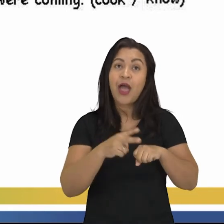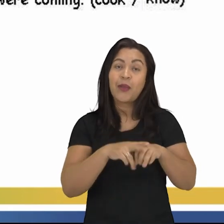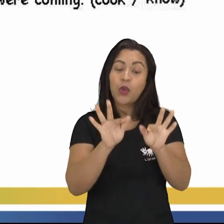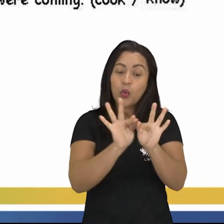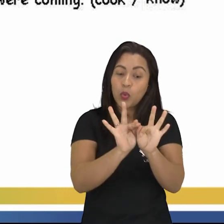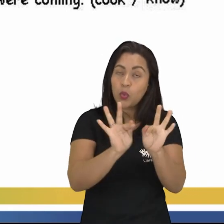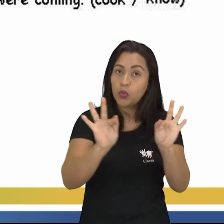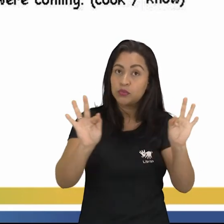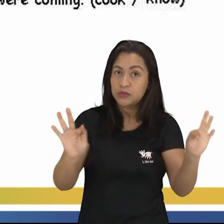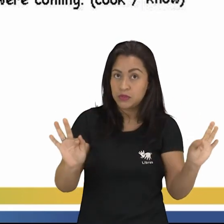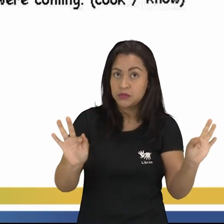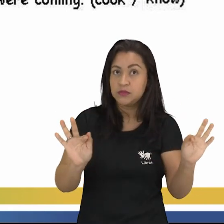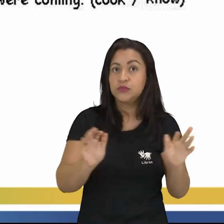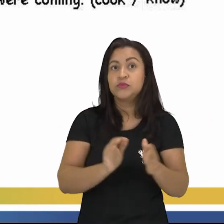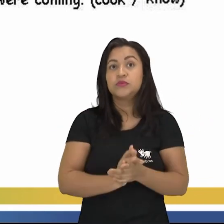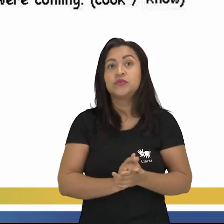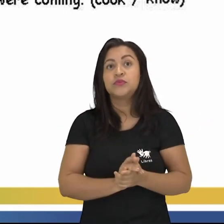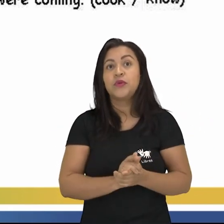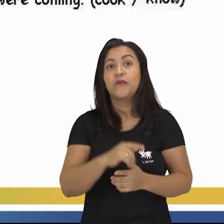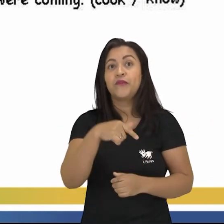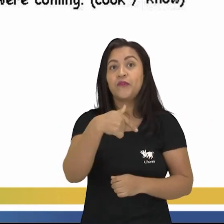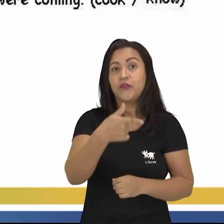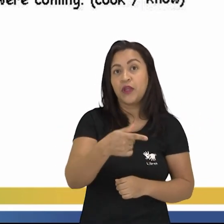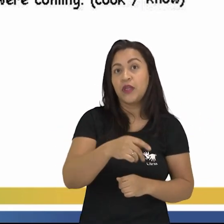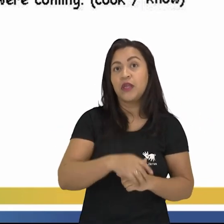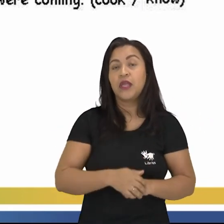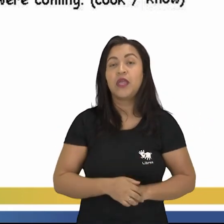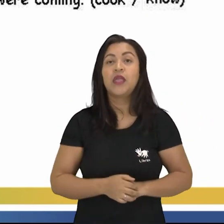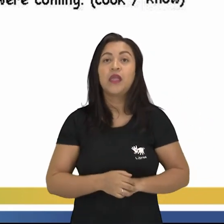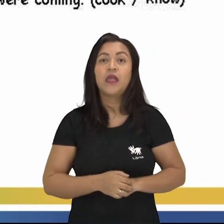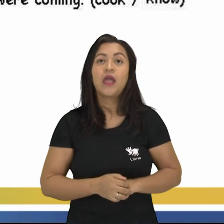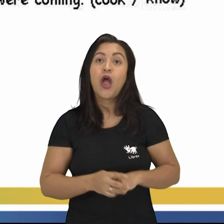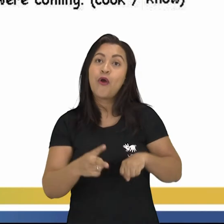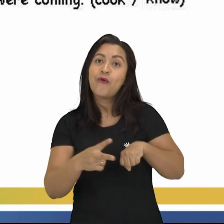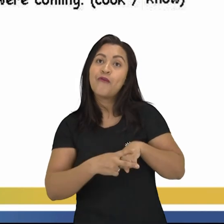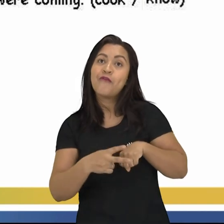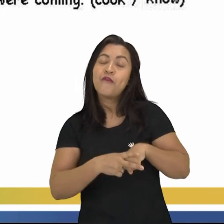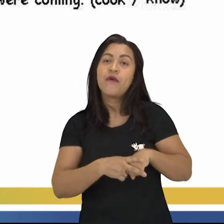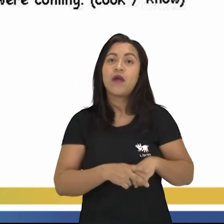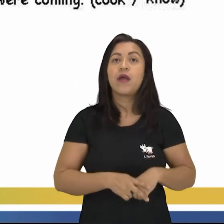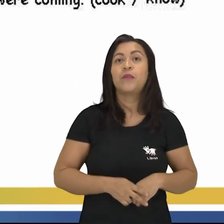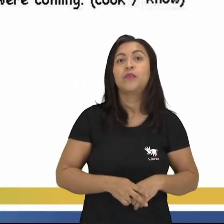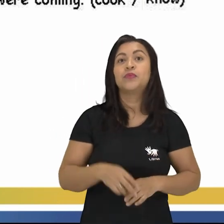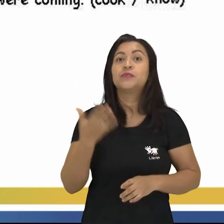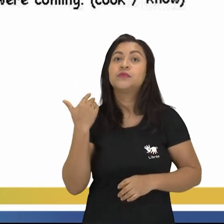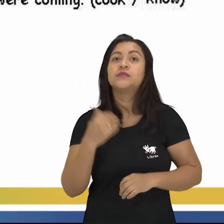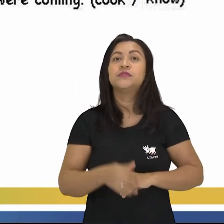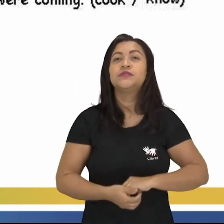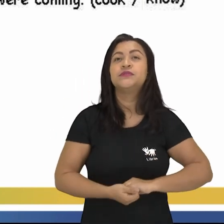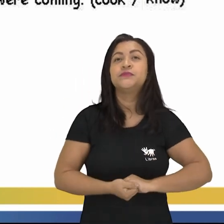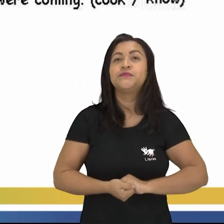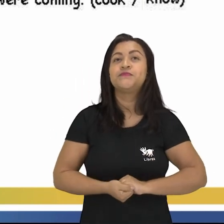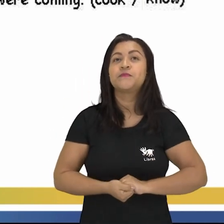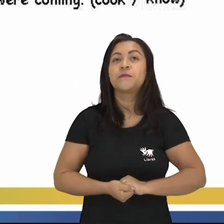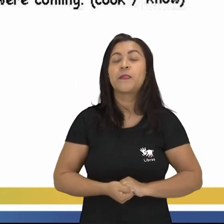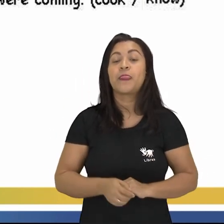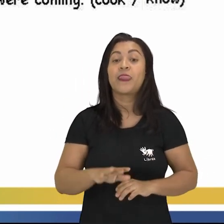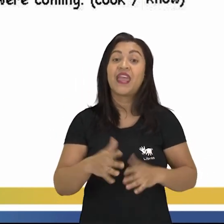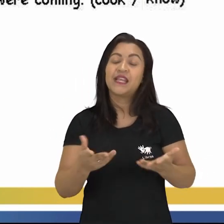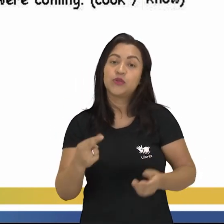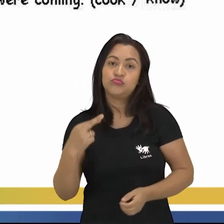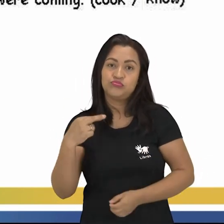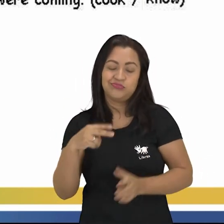verbo to be ali no past perfect. Vai ficar assim, ó. Had been nice. Então,